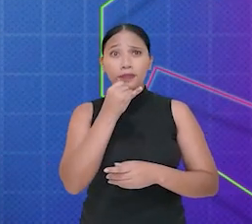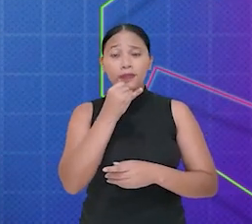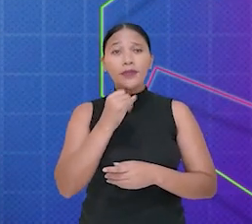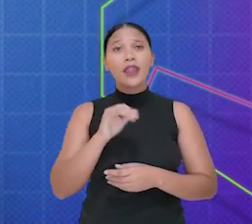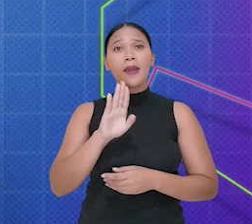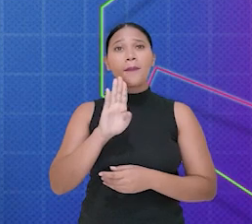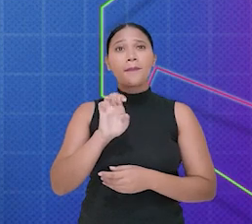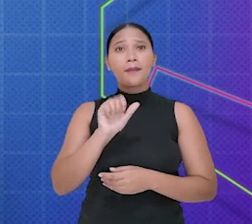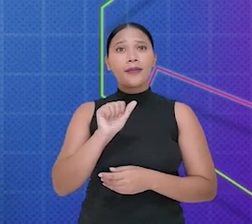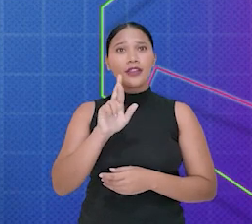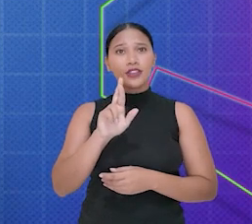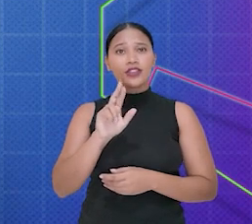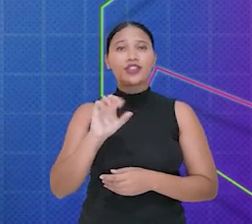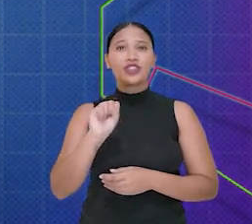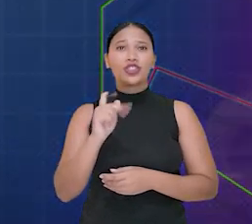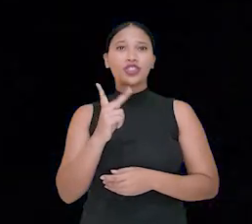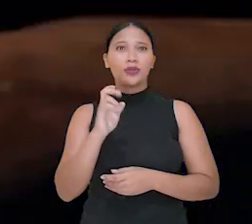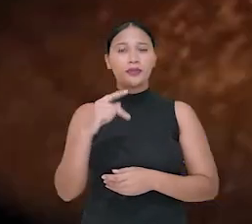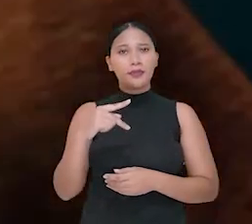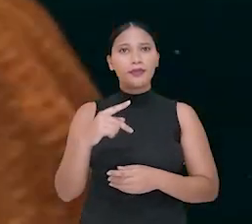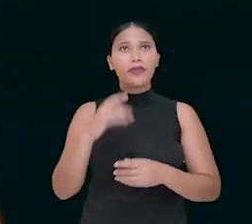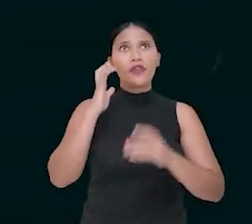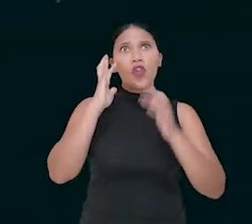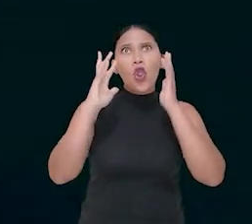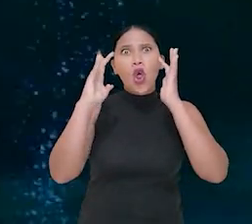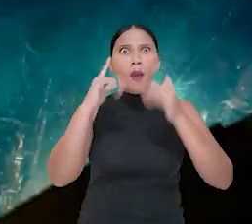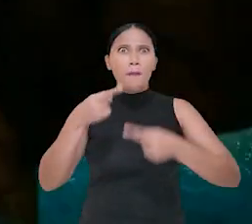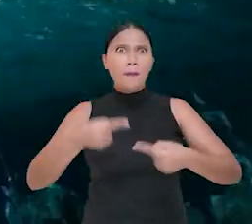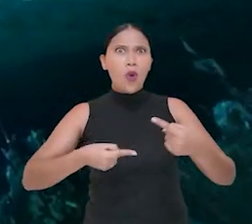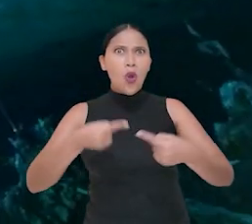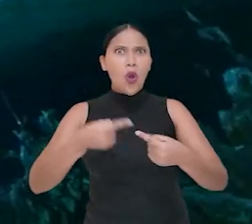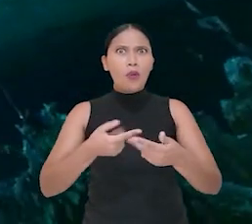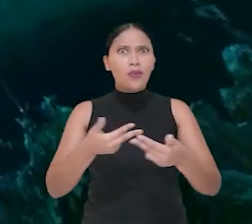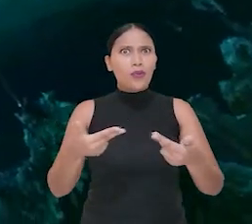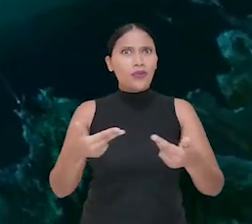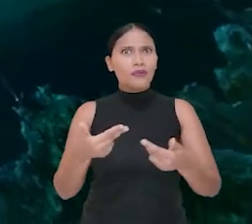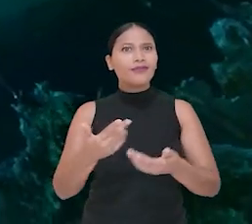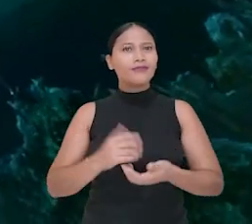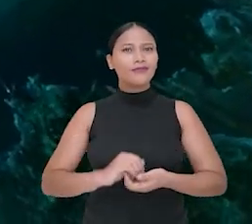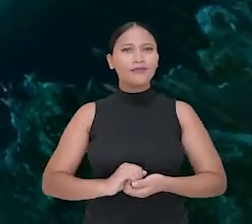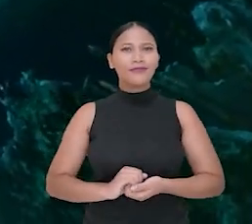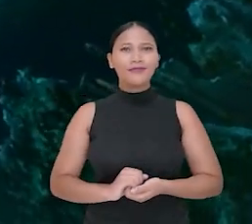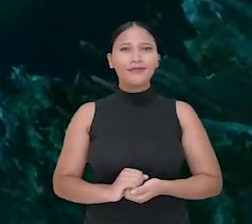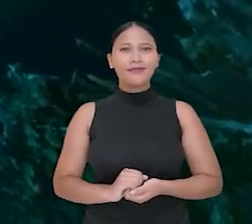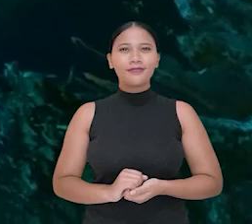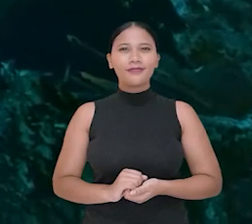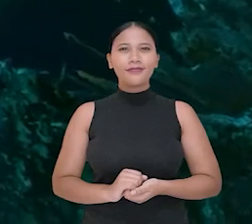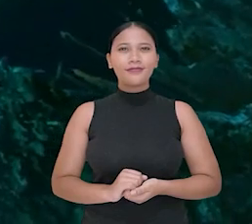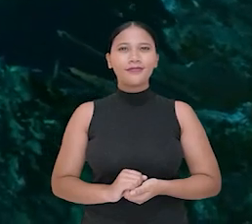jogo BioShock, que usa o roteiro para explorar temas filosóficos e políticos em seu enredo.